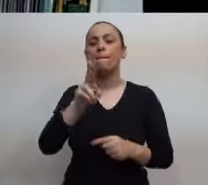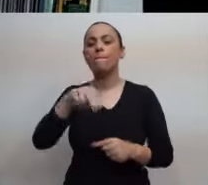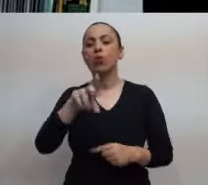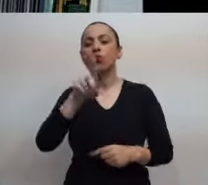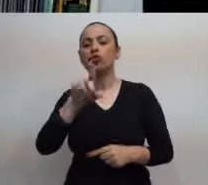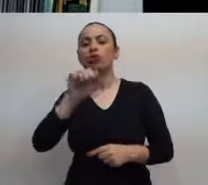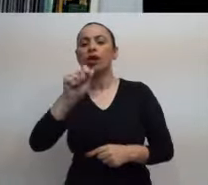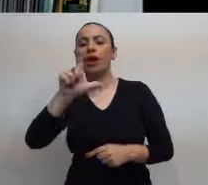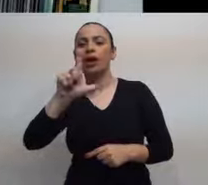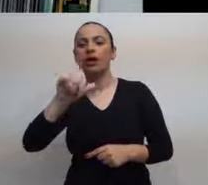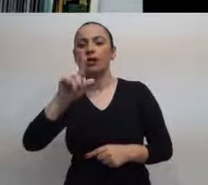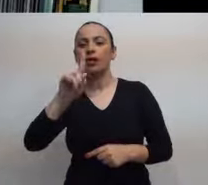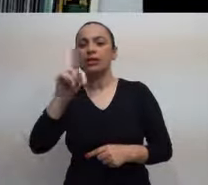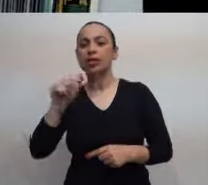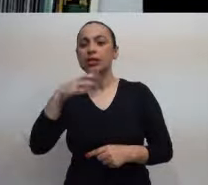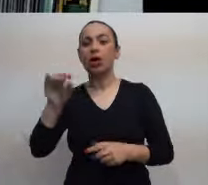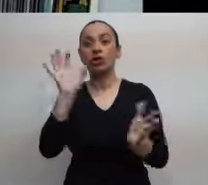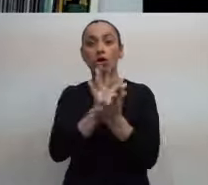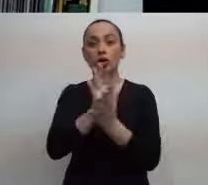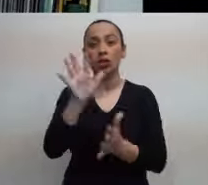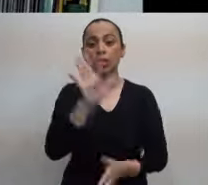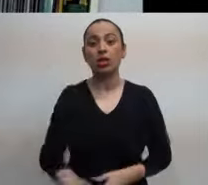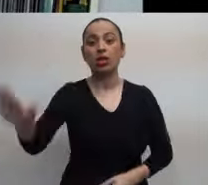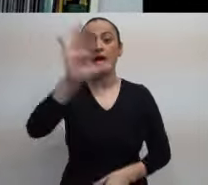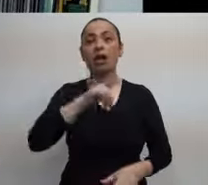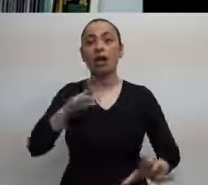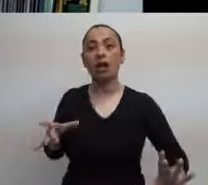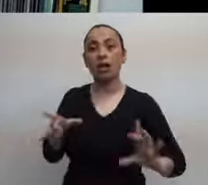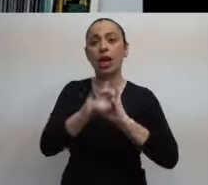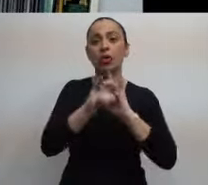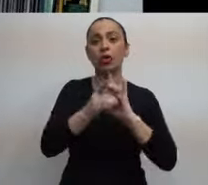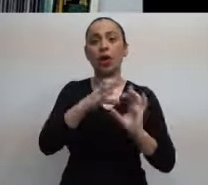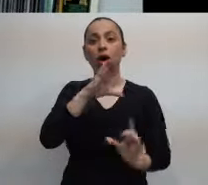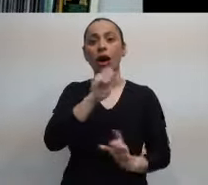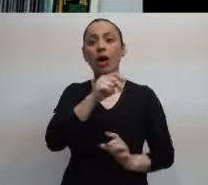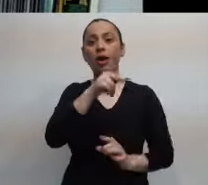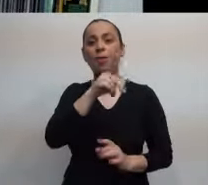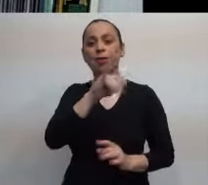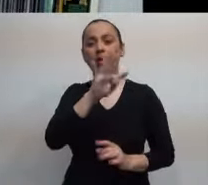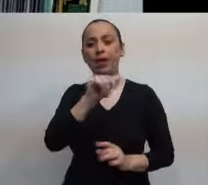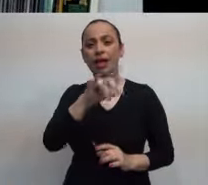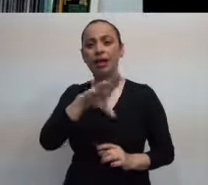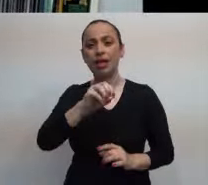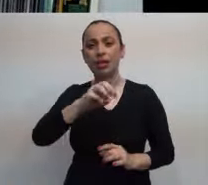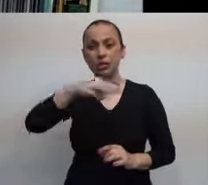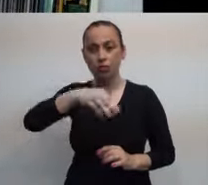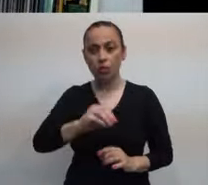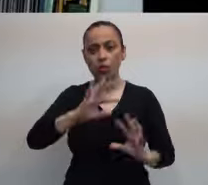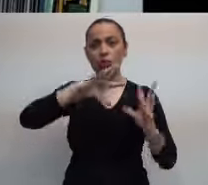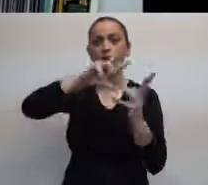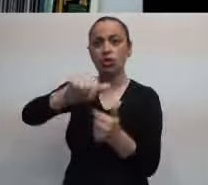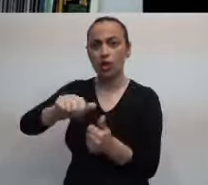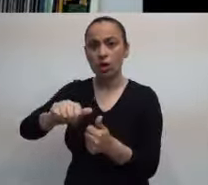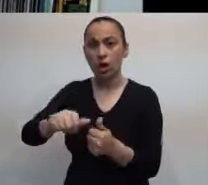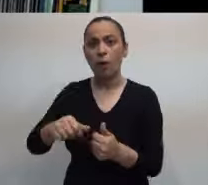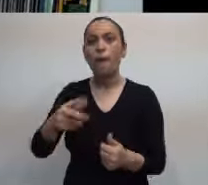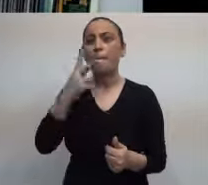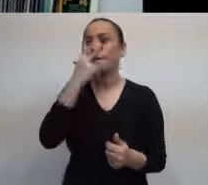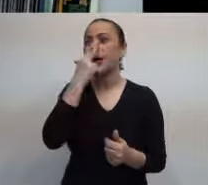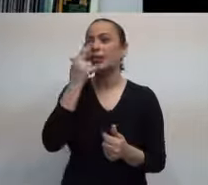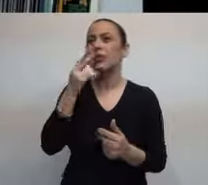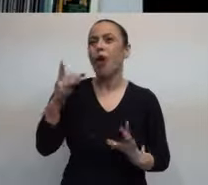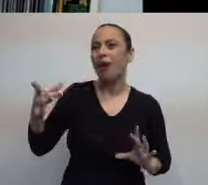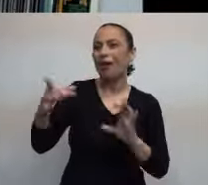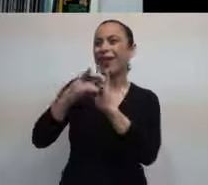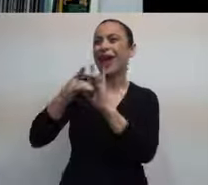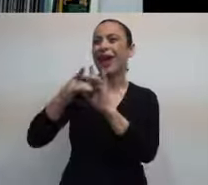ou seja, as questões nacionais seriam ligadas ao capitalismo mundial, como um apêndice da